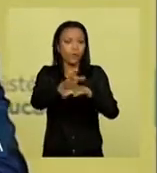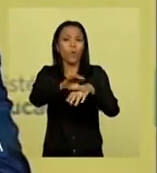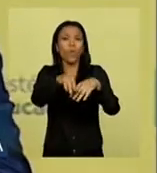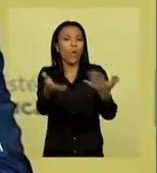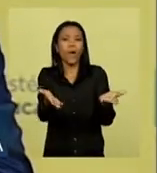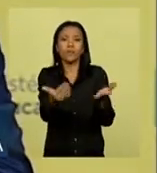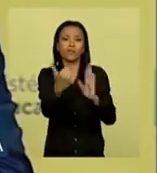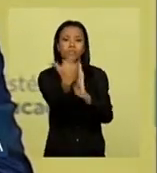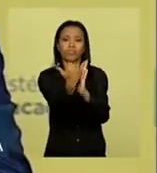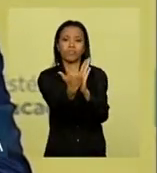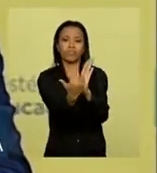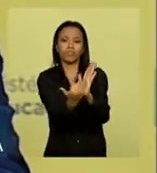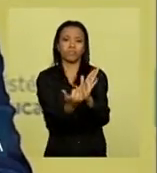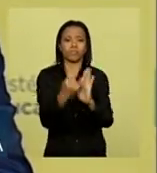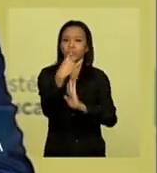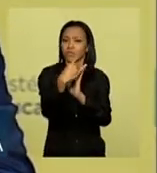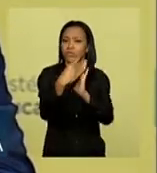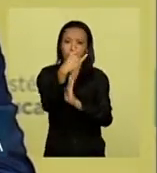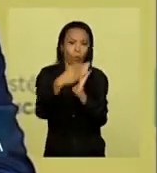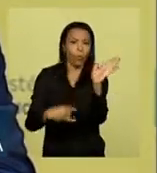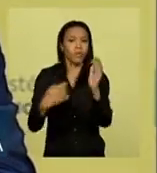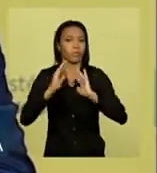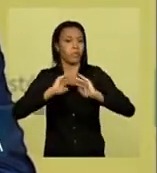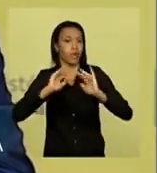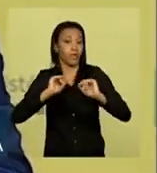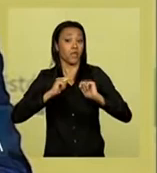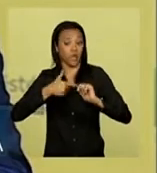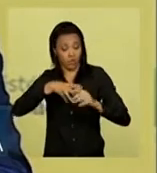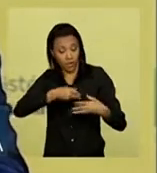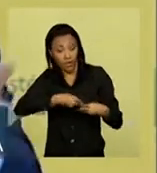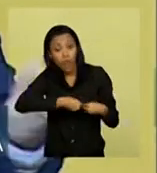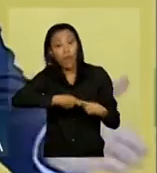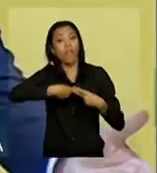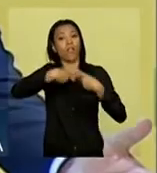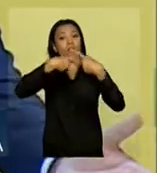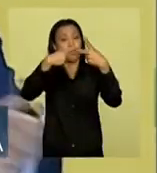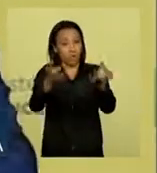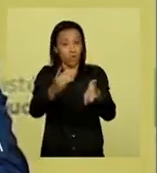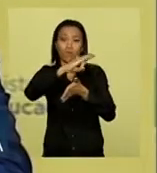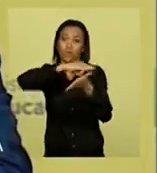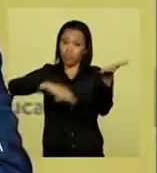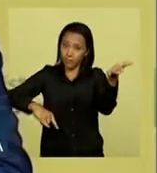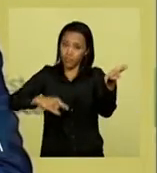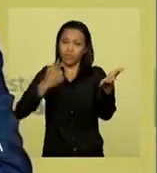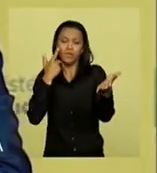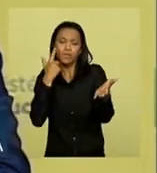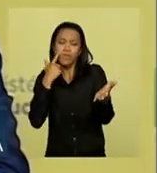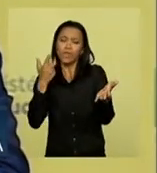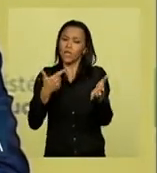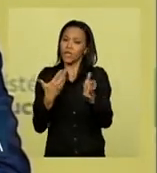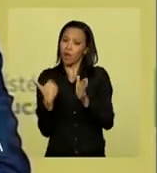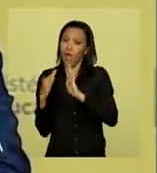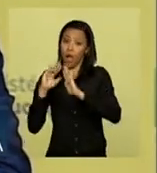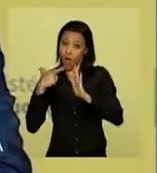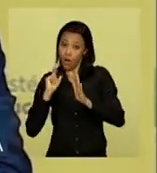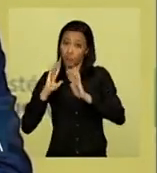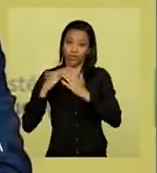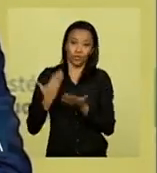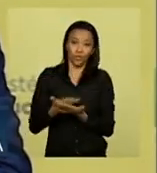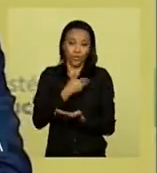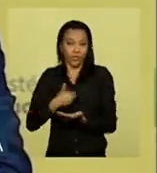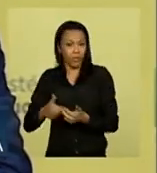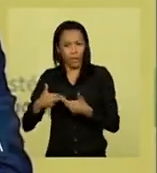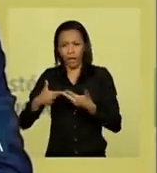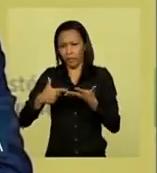Quais são os documentos que são solicitados e ele tem que levar por exemplo você entrou pela cota ele tem que fazer a demonstração que falam da escola pública assim por